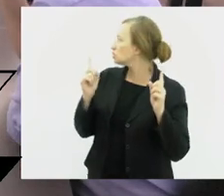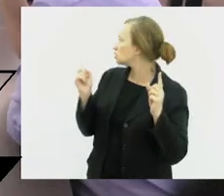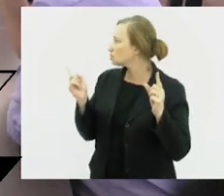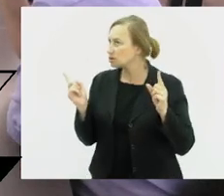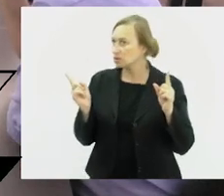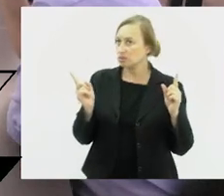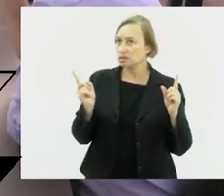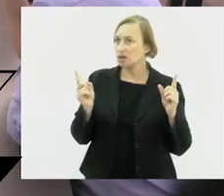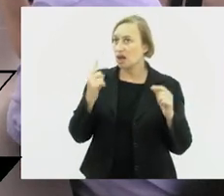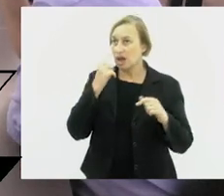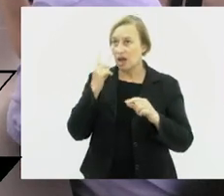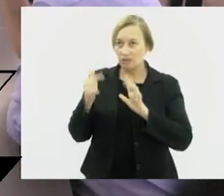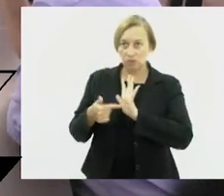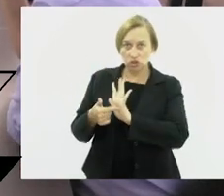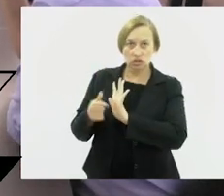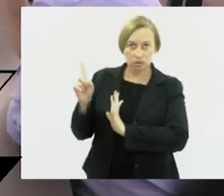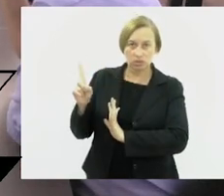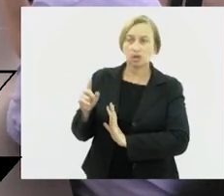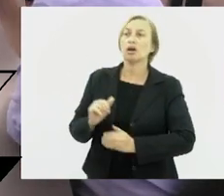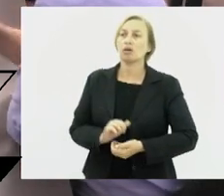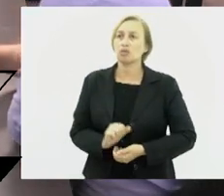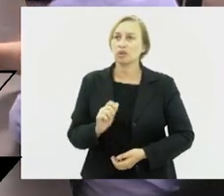Ele vai aproximar? Vai.